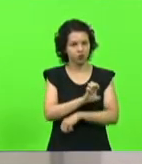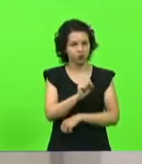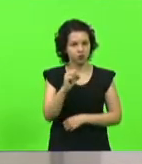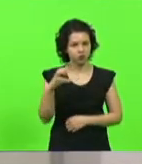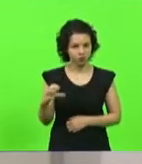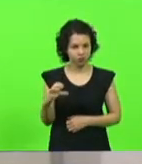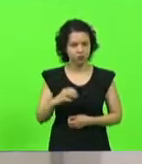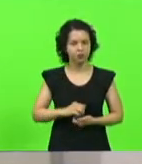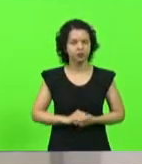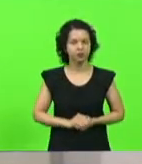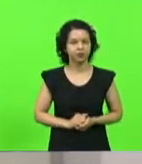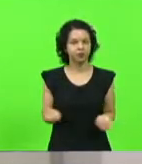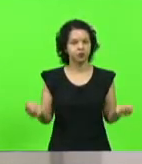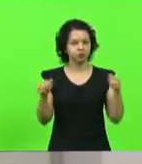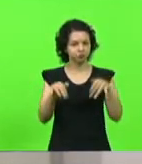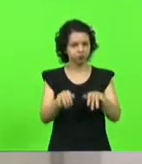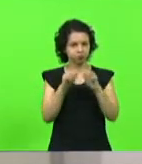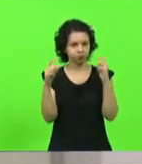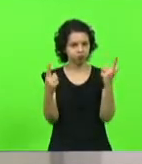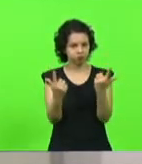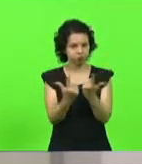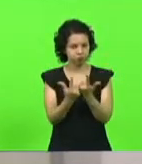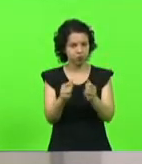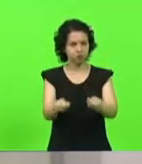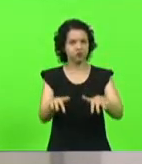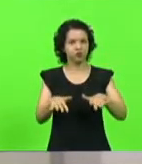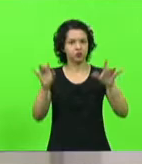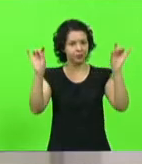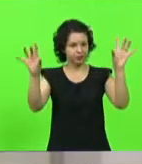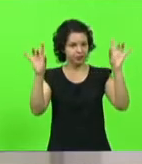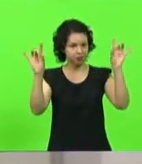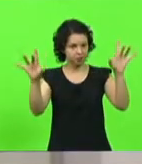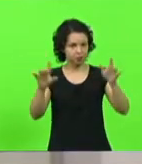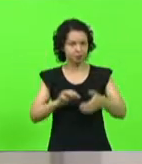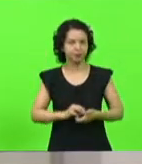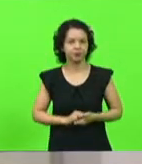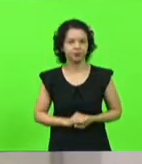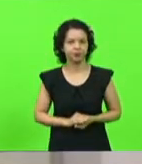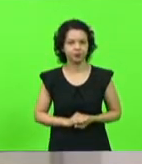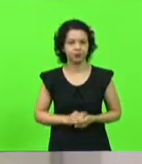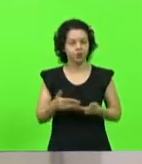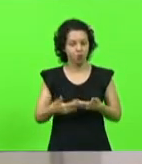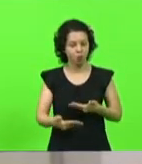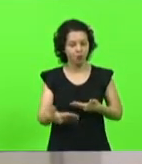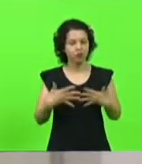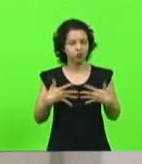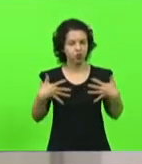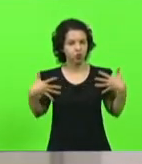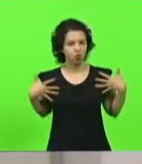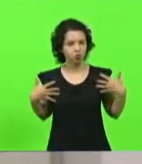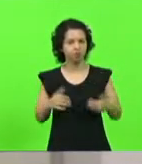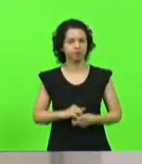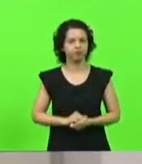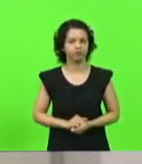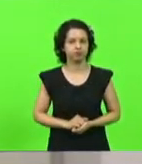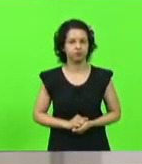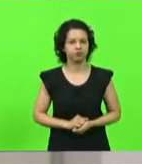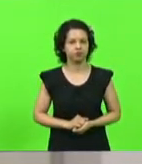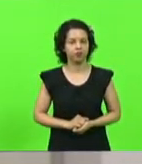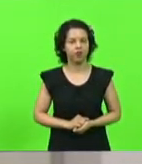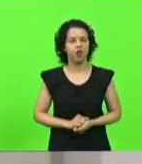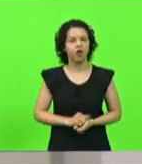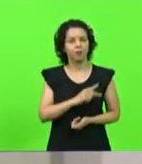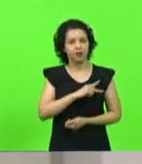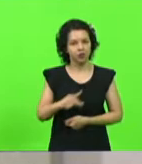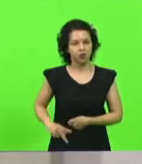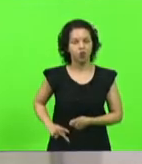reuniu-se a Assembleia Legislativa em sessão especial. Dando início à solenidade, o senhor presidente convidou as seguintes